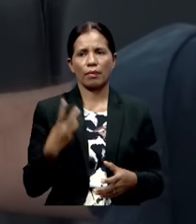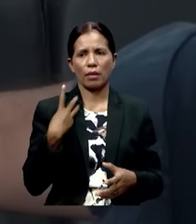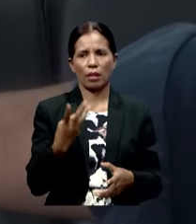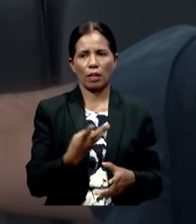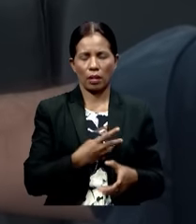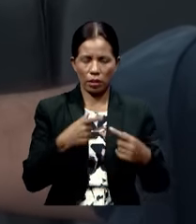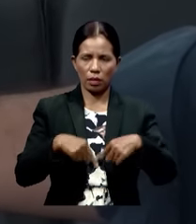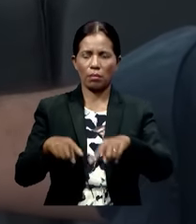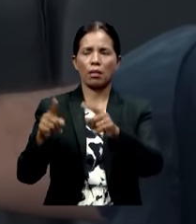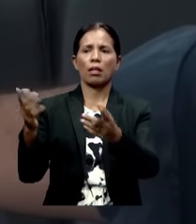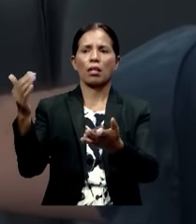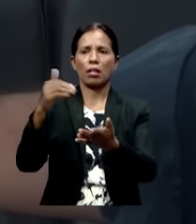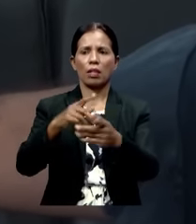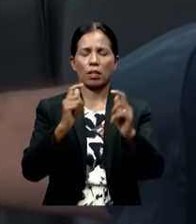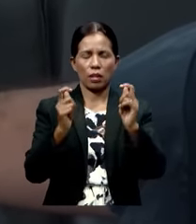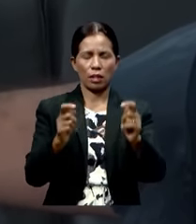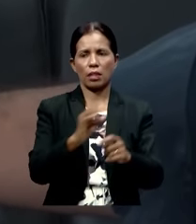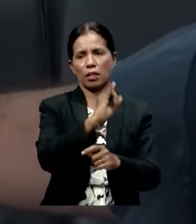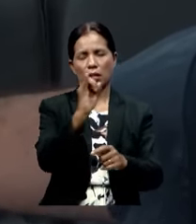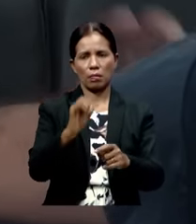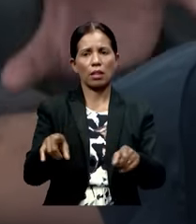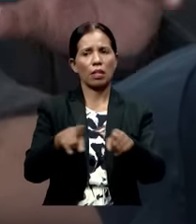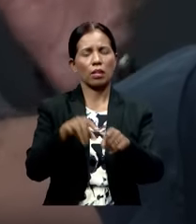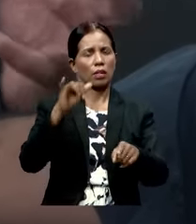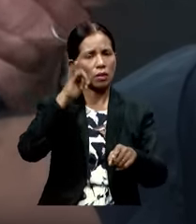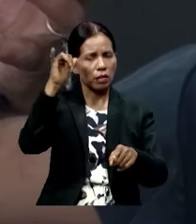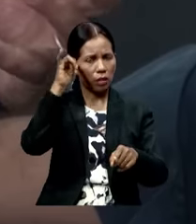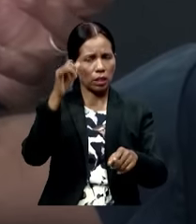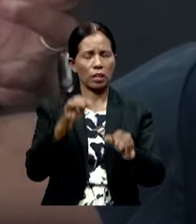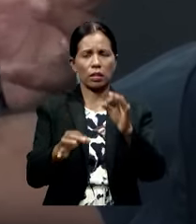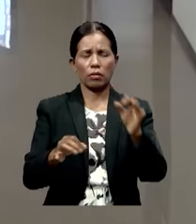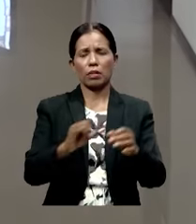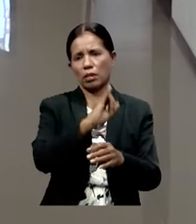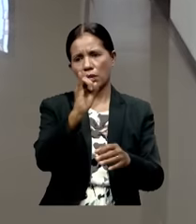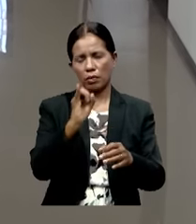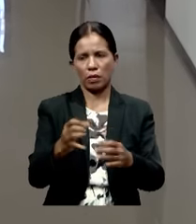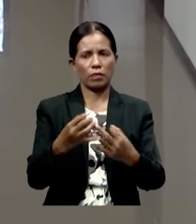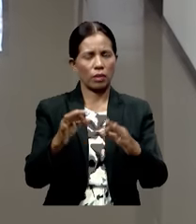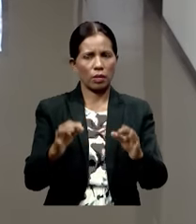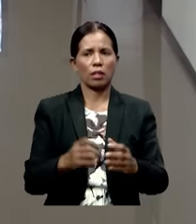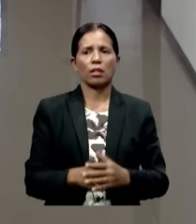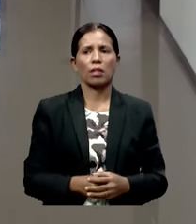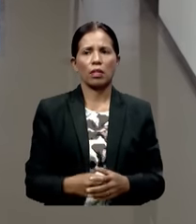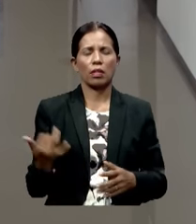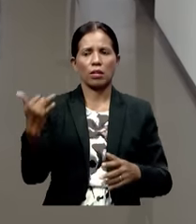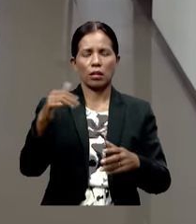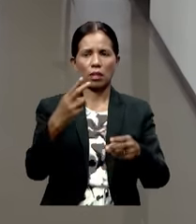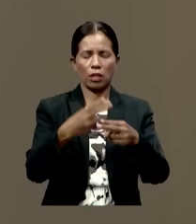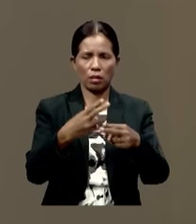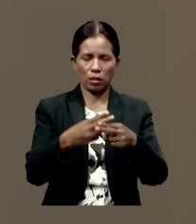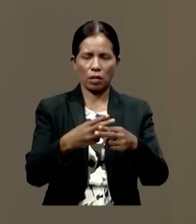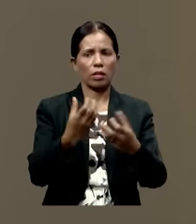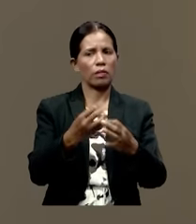ba filafali tes interview hanesan horseik se interview ne liona antau significa katak siran ne naran serne